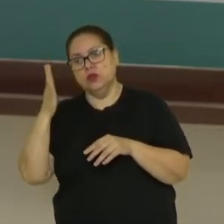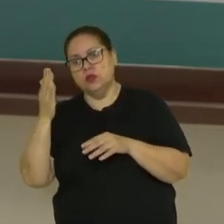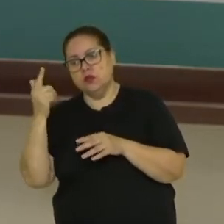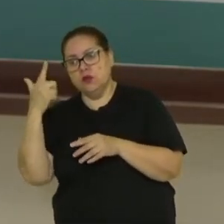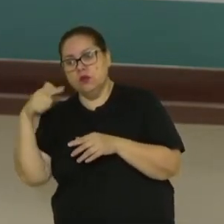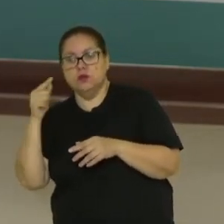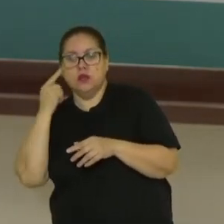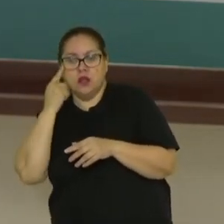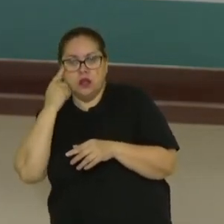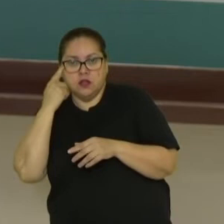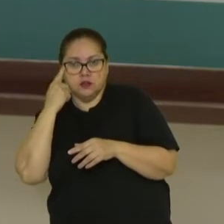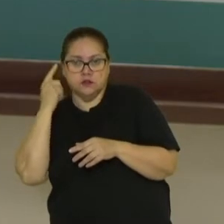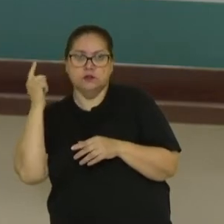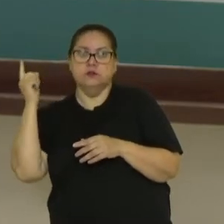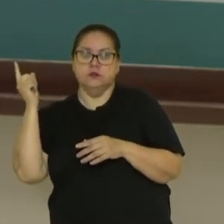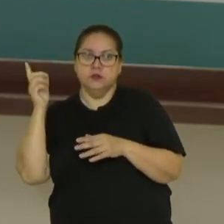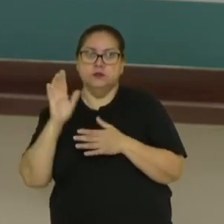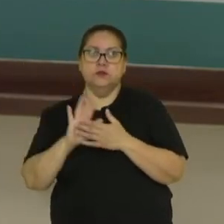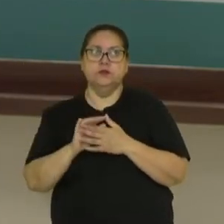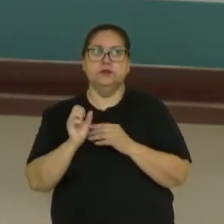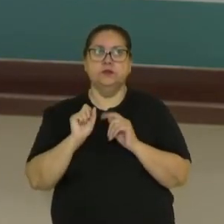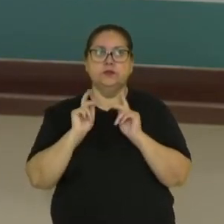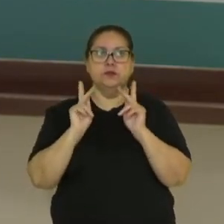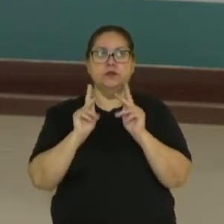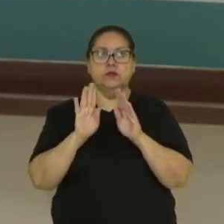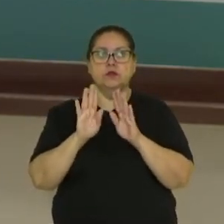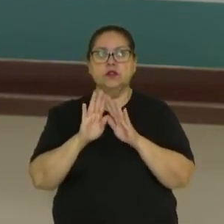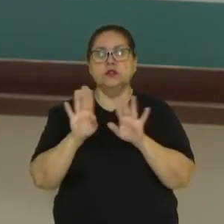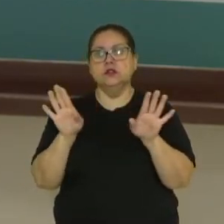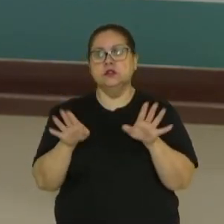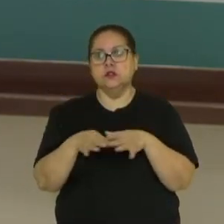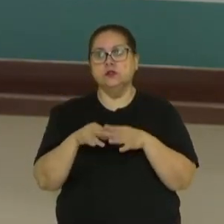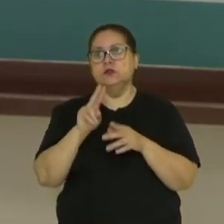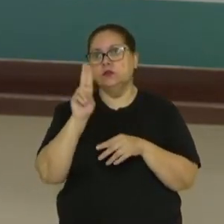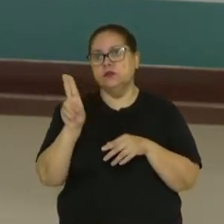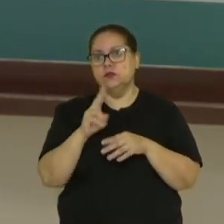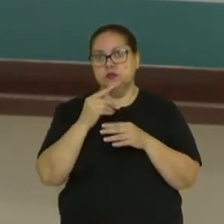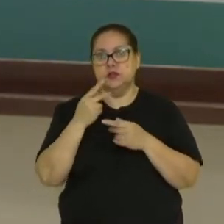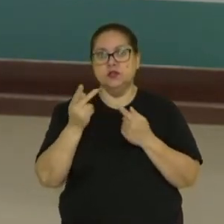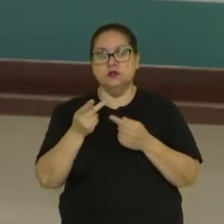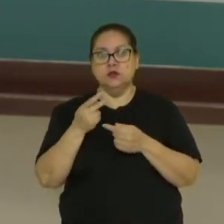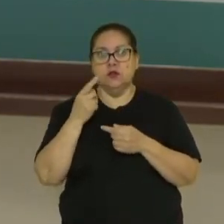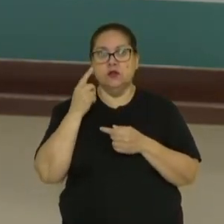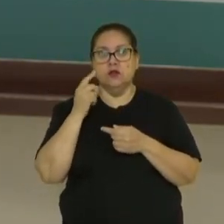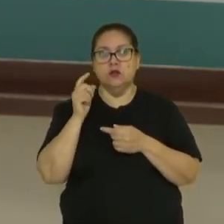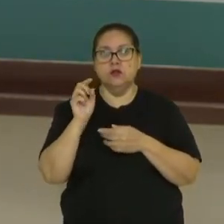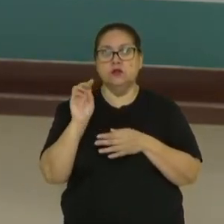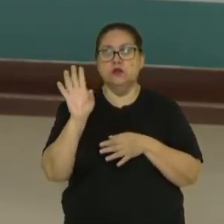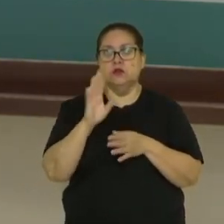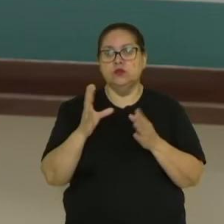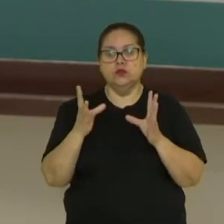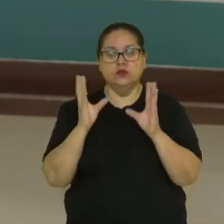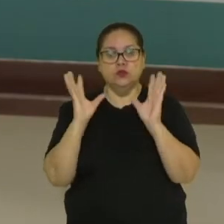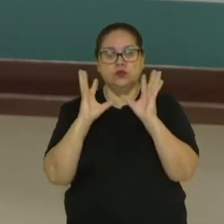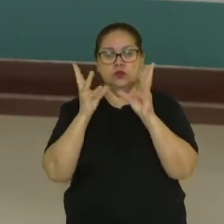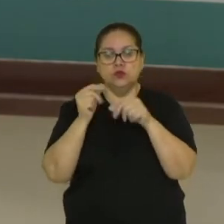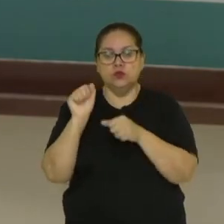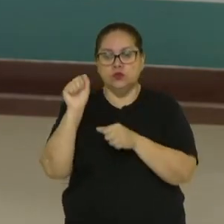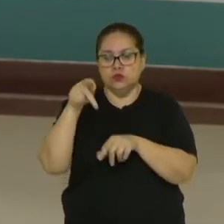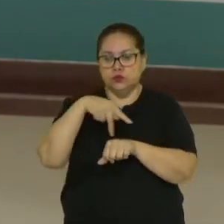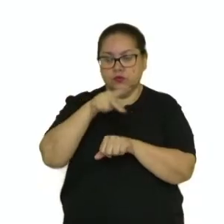da Ásia Oriental, ok? Então esse critério então utilizado, olha só, já a Europa constitui todos os países da